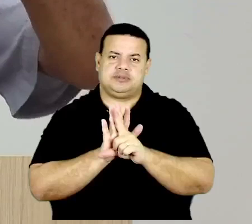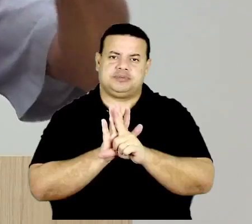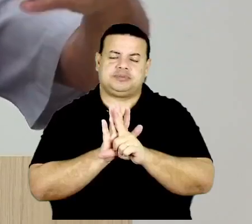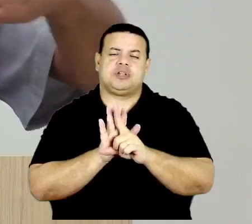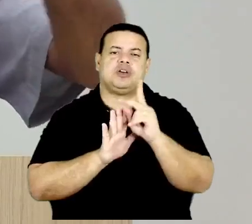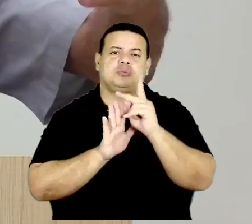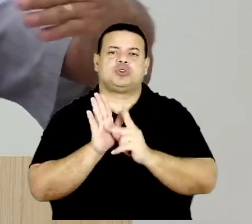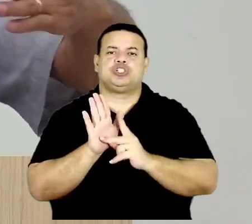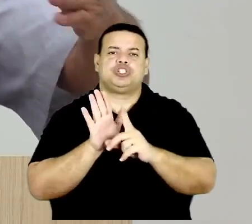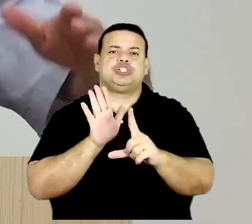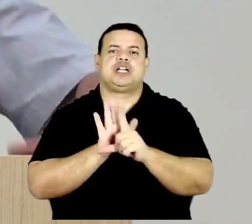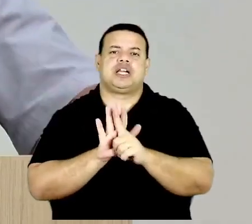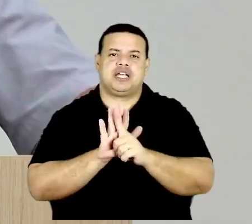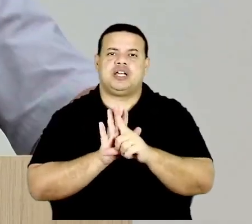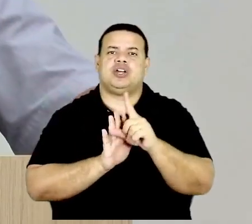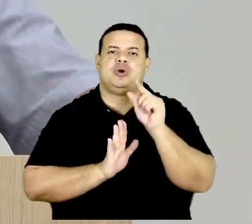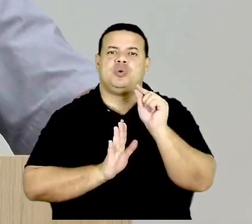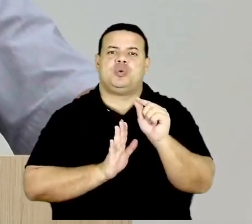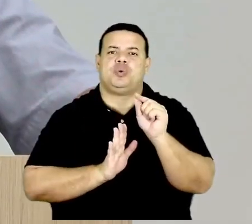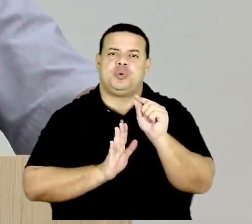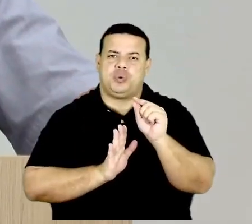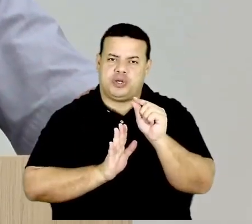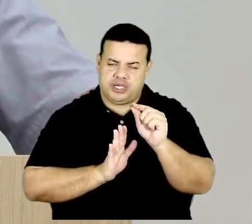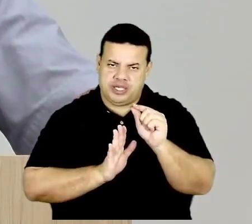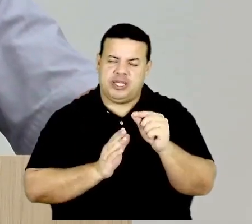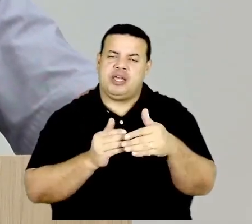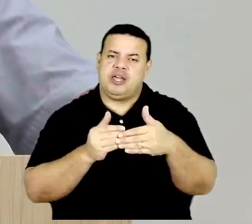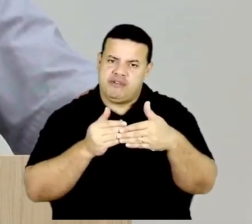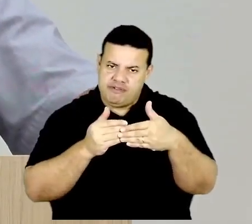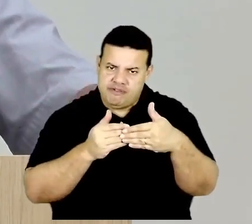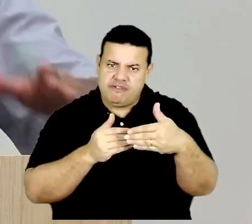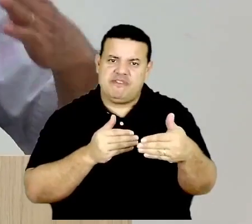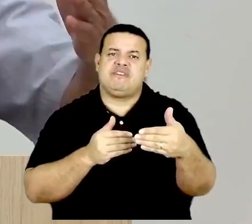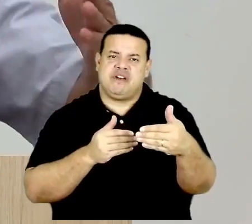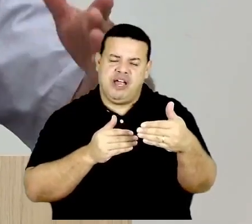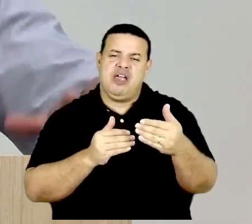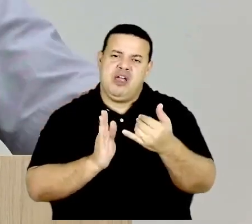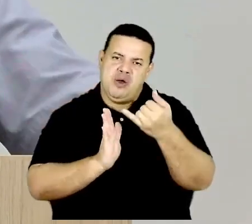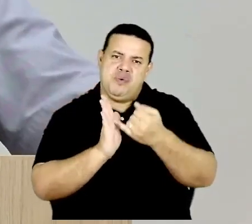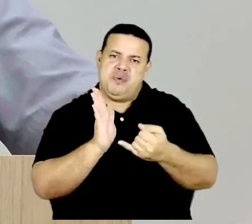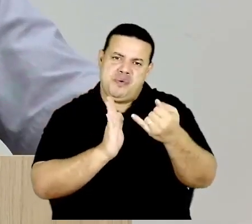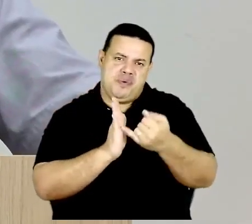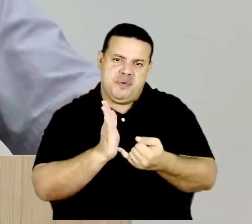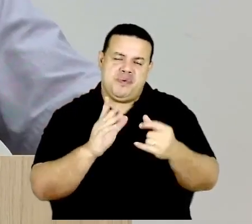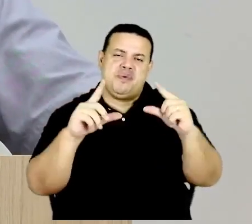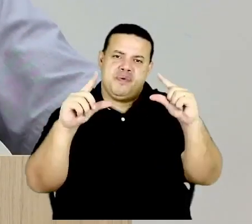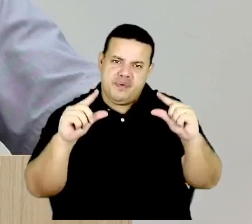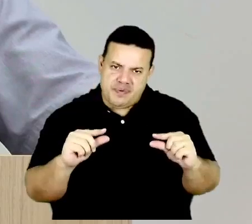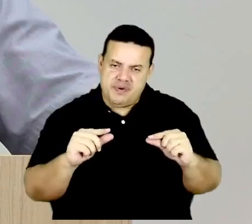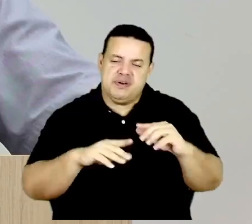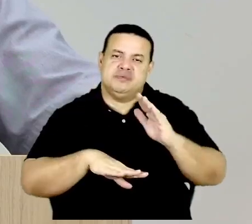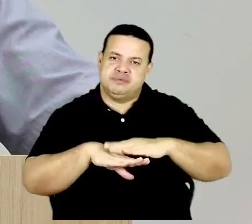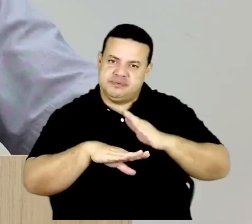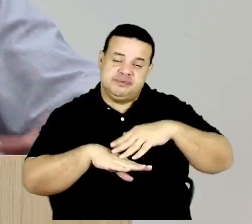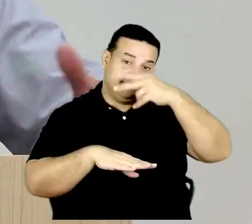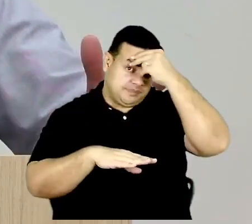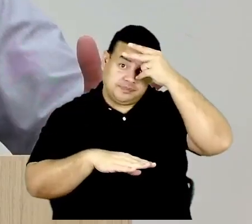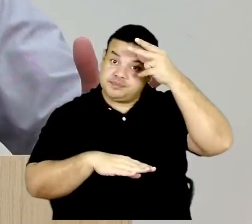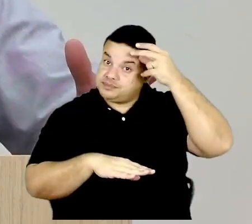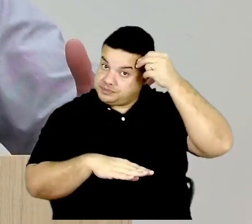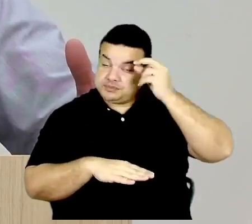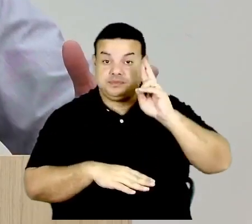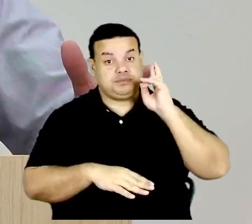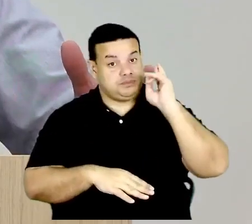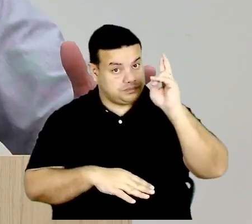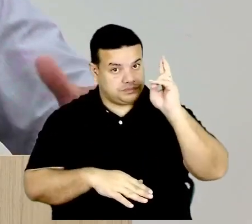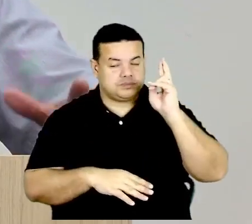que vai, assim, causar, assim, renúncia de receita, isso tem que ser feito pelo Executivo Municipal, porque